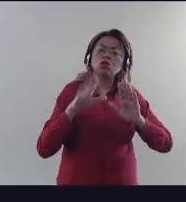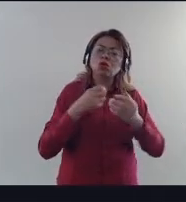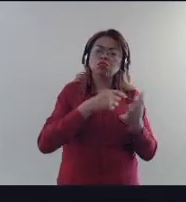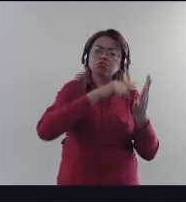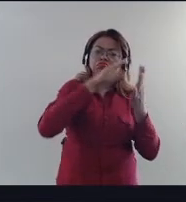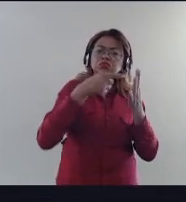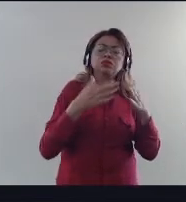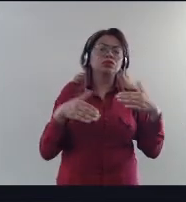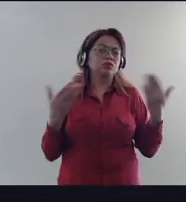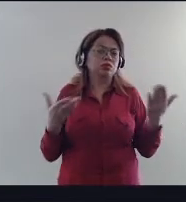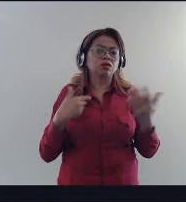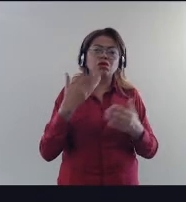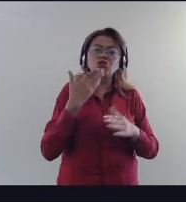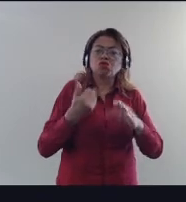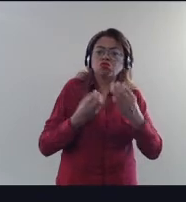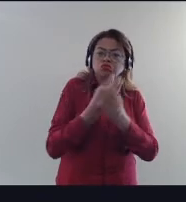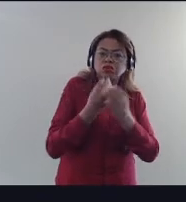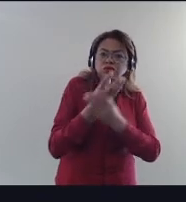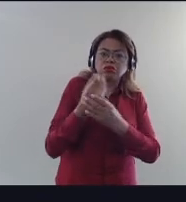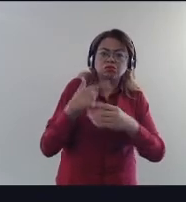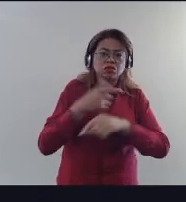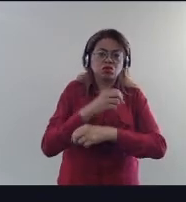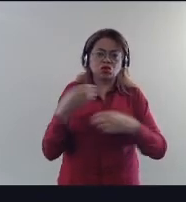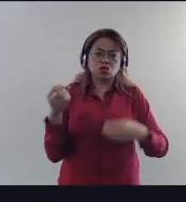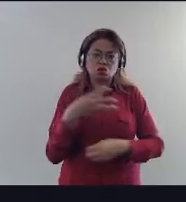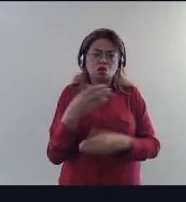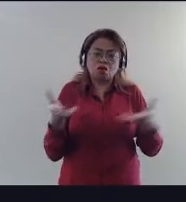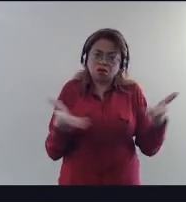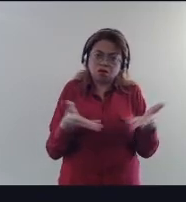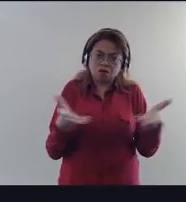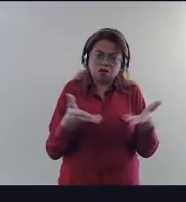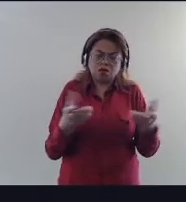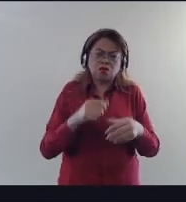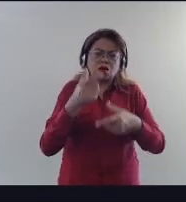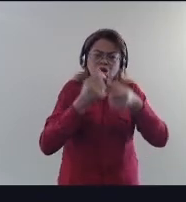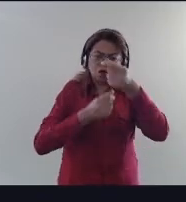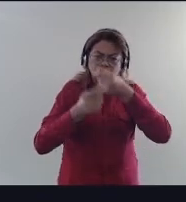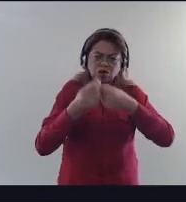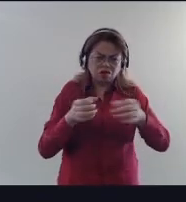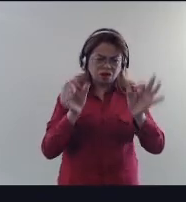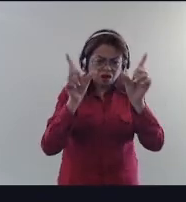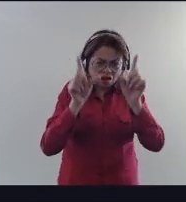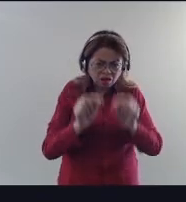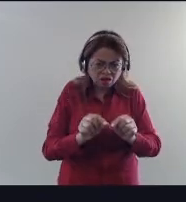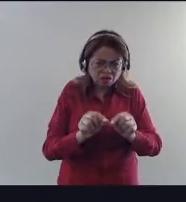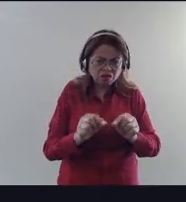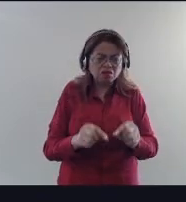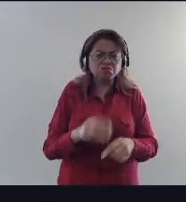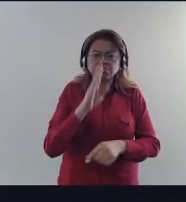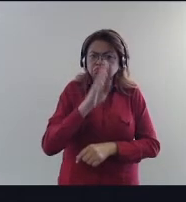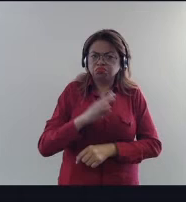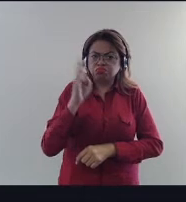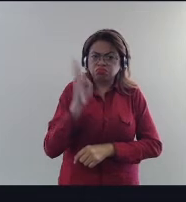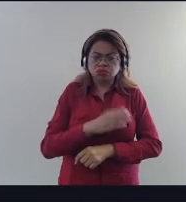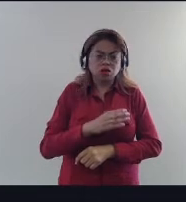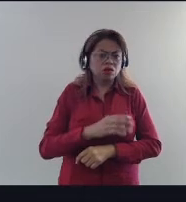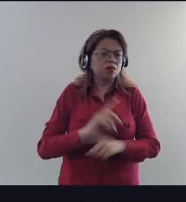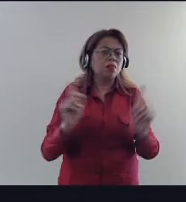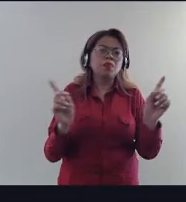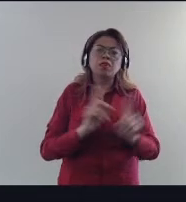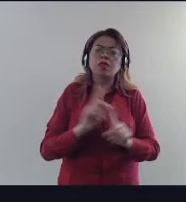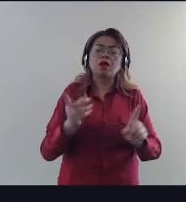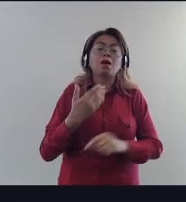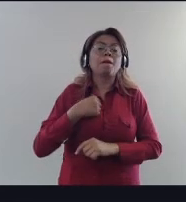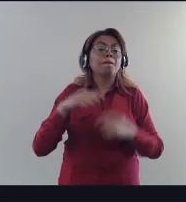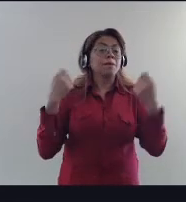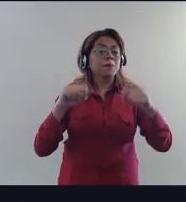significa que eu estou introduzindo tecnologia e inovação, que o mercado vai acabar, eu vou me prejudicar. O importante é eu